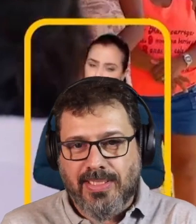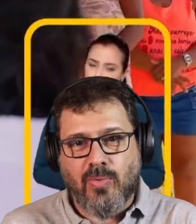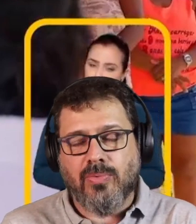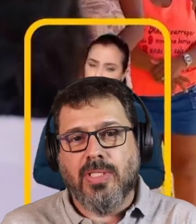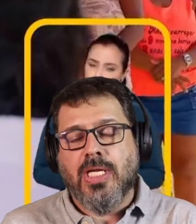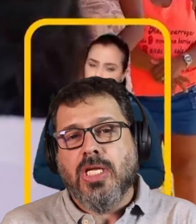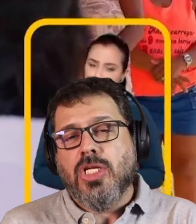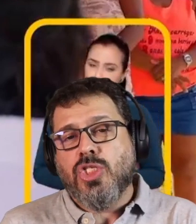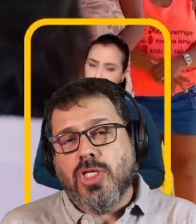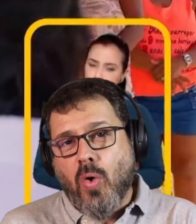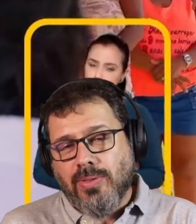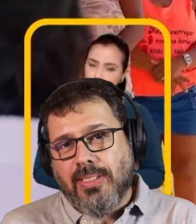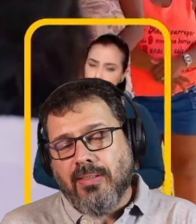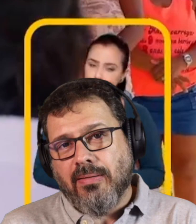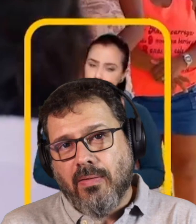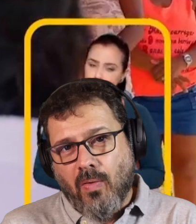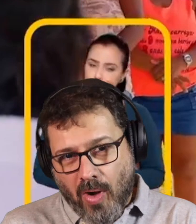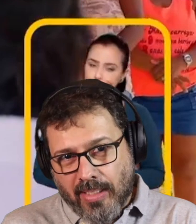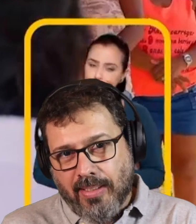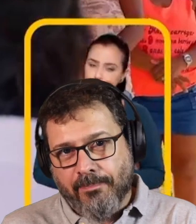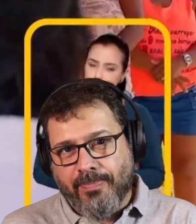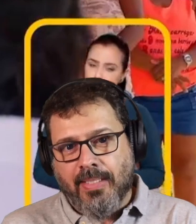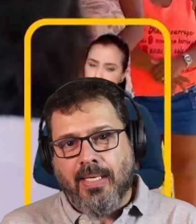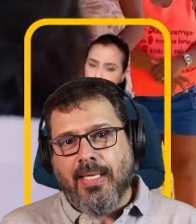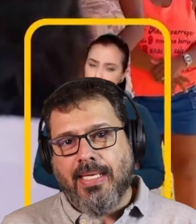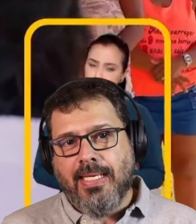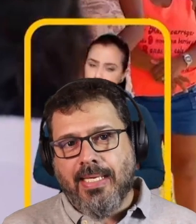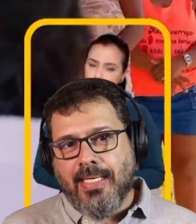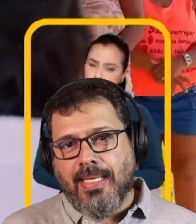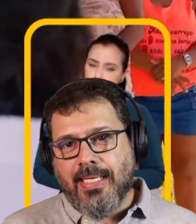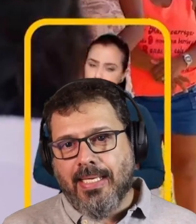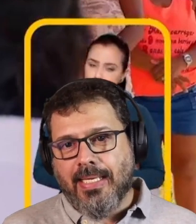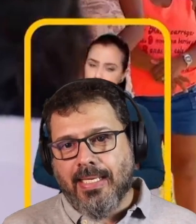preocupações são de outra ordem.